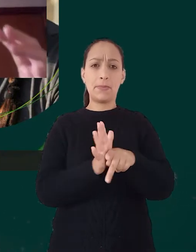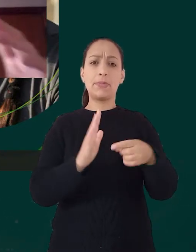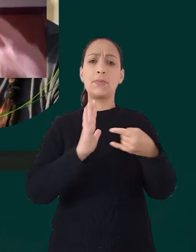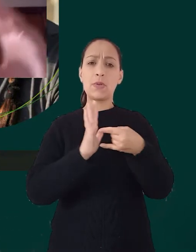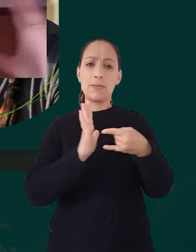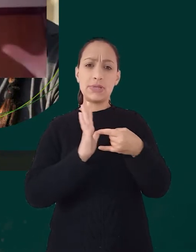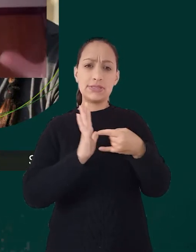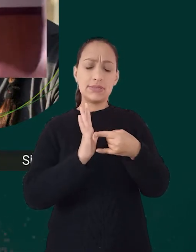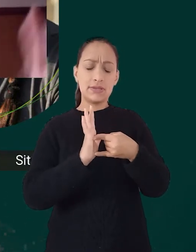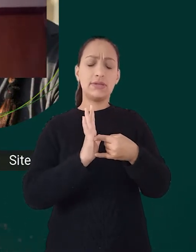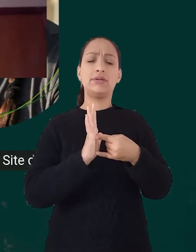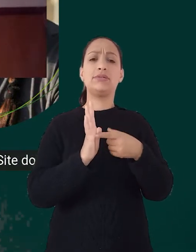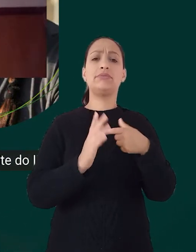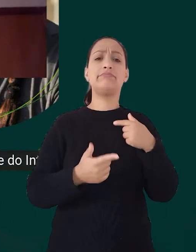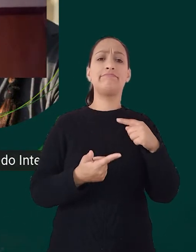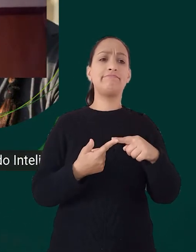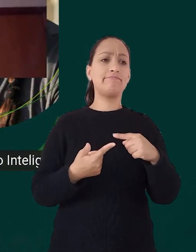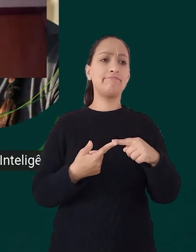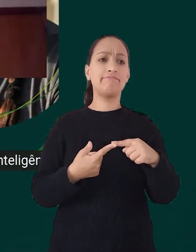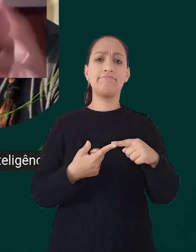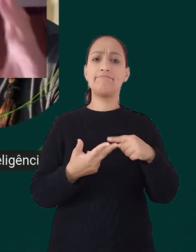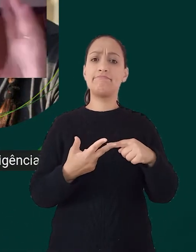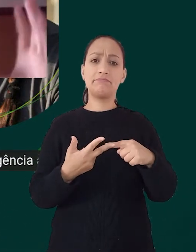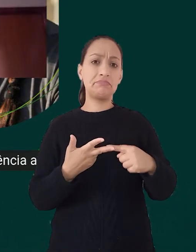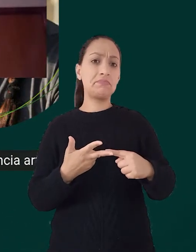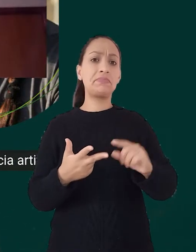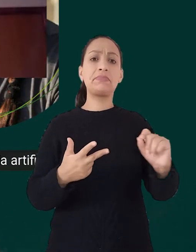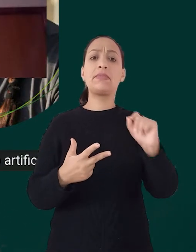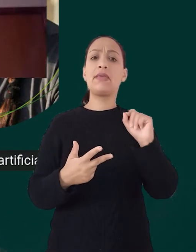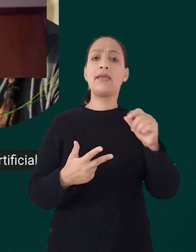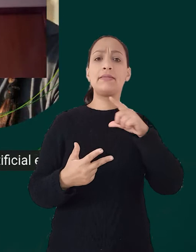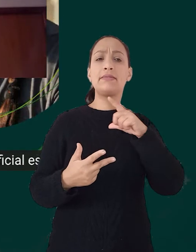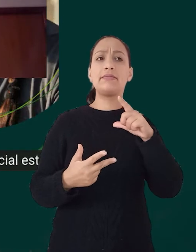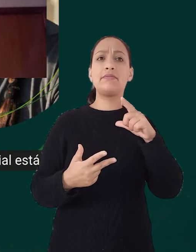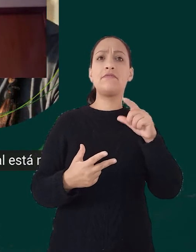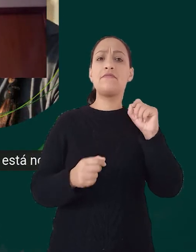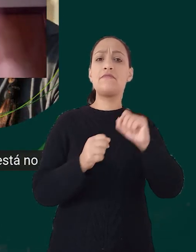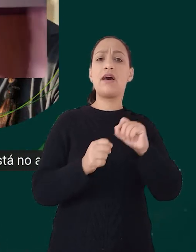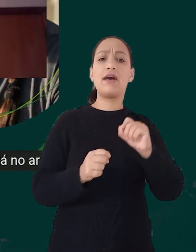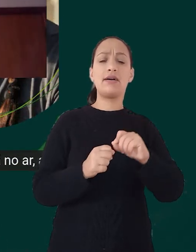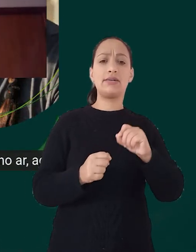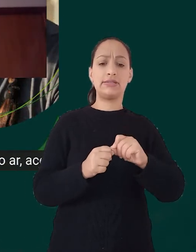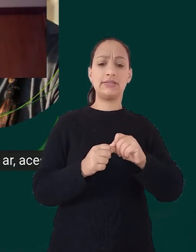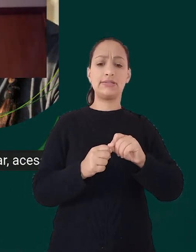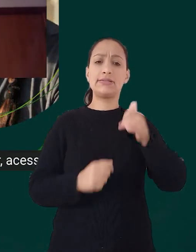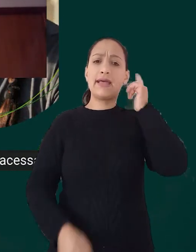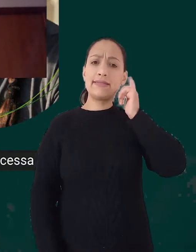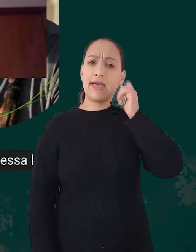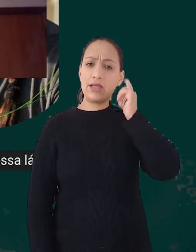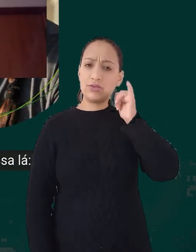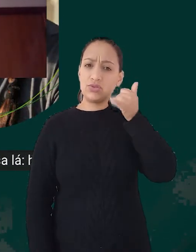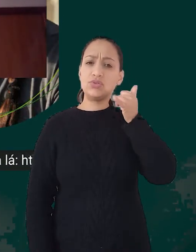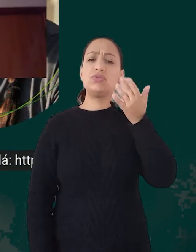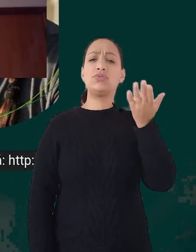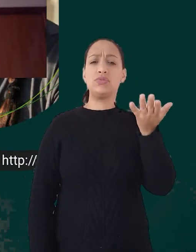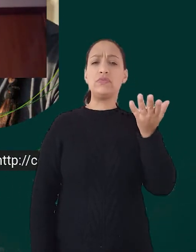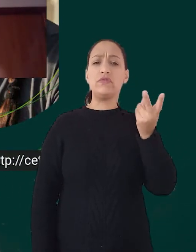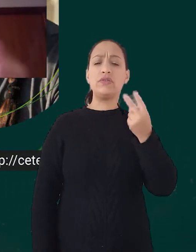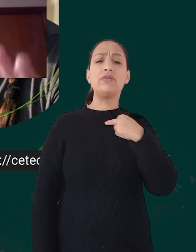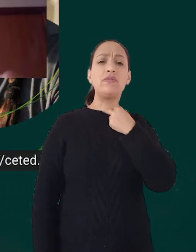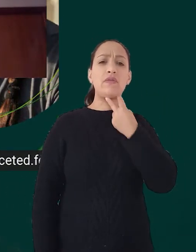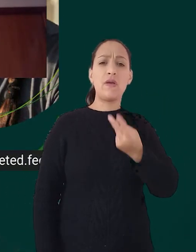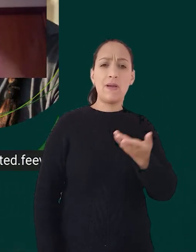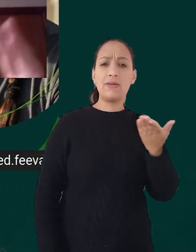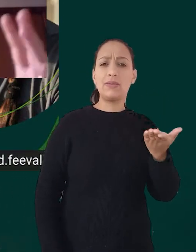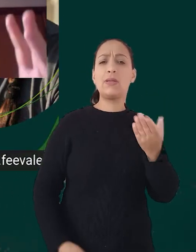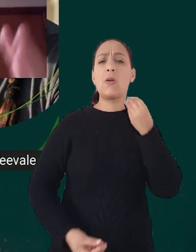programação, tem quem faz a questão da narrativa, né?